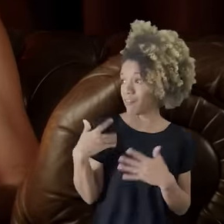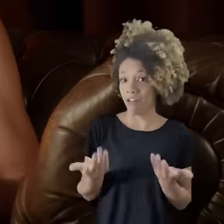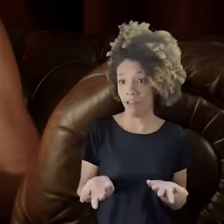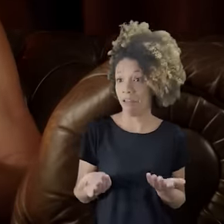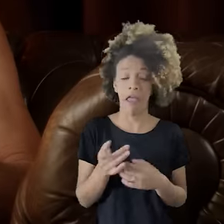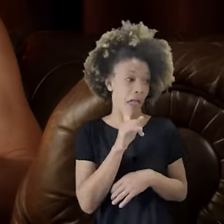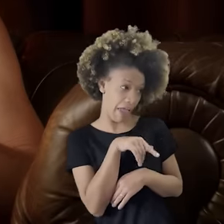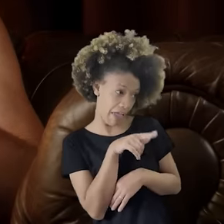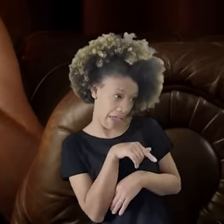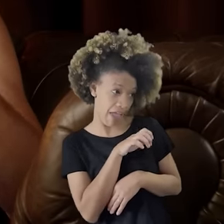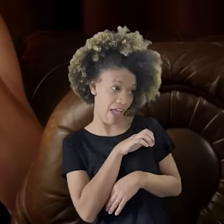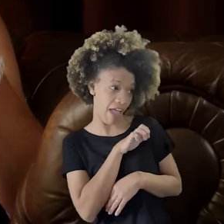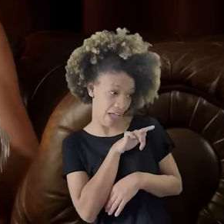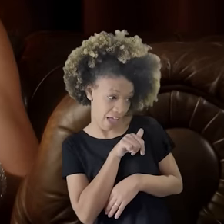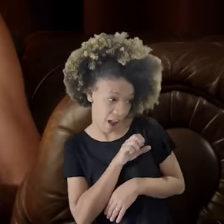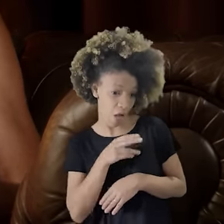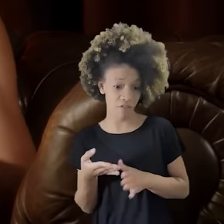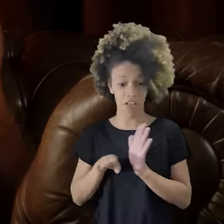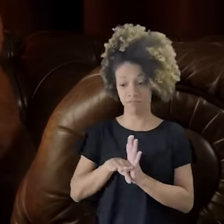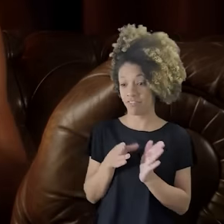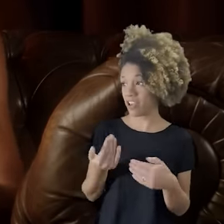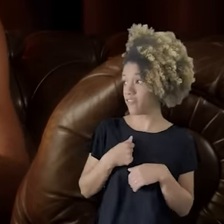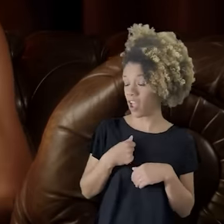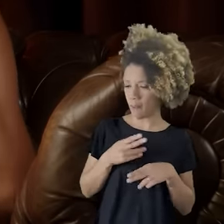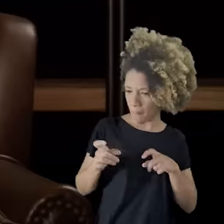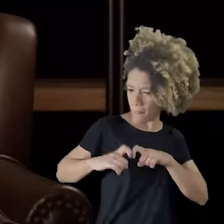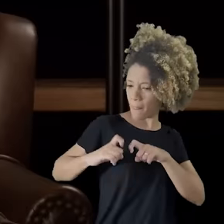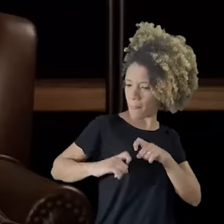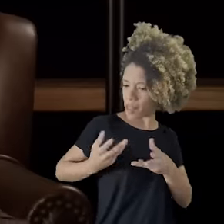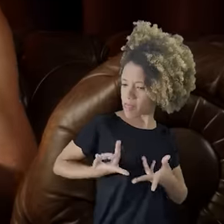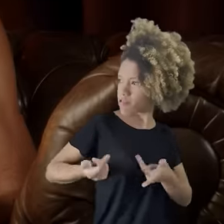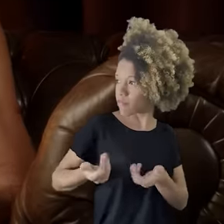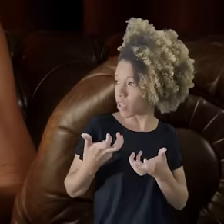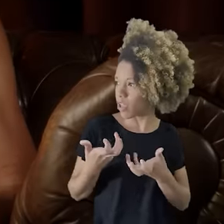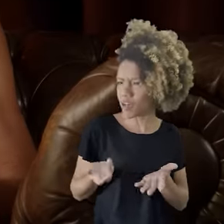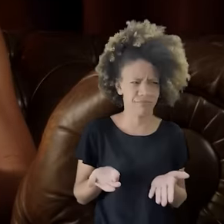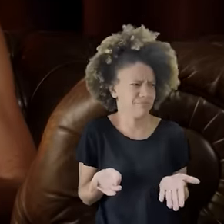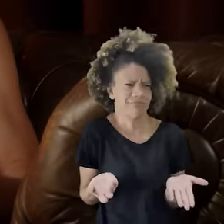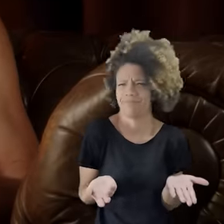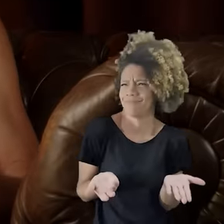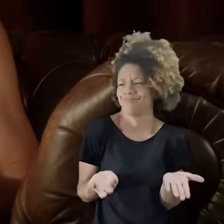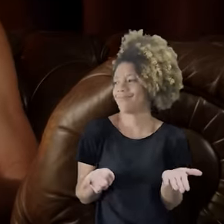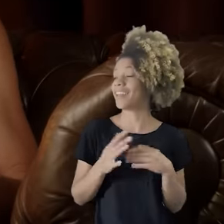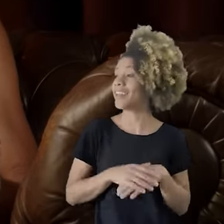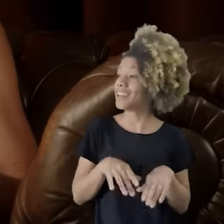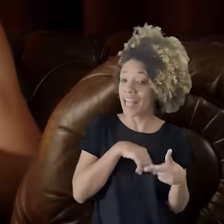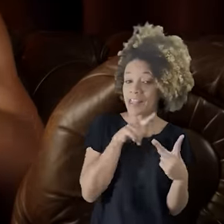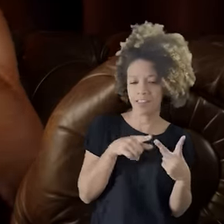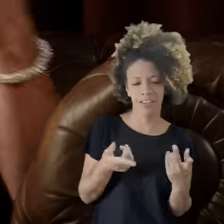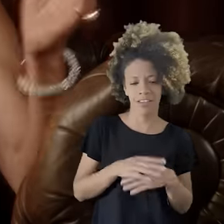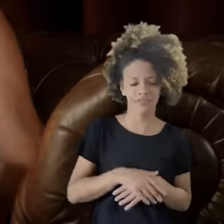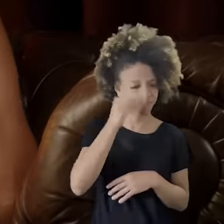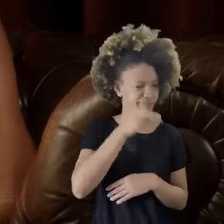não é ela ou ele vai vir aqui e vai me pegar é isso que eu quero mas e e uma vez uma pessoa